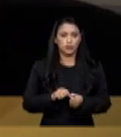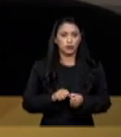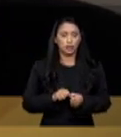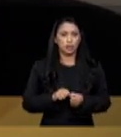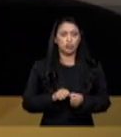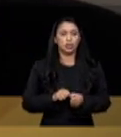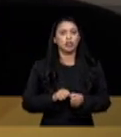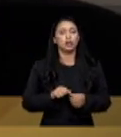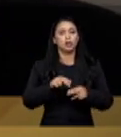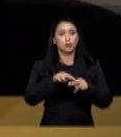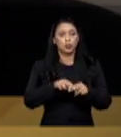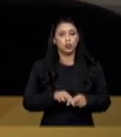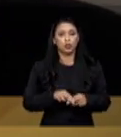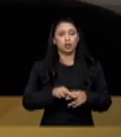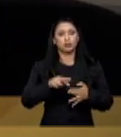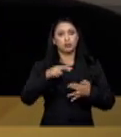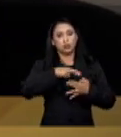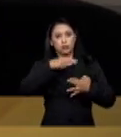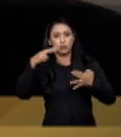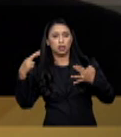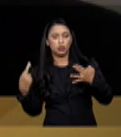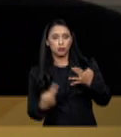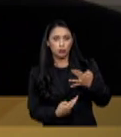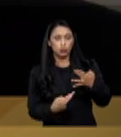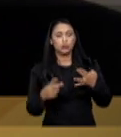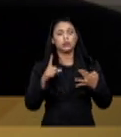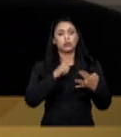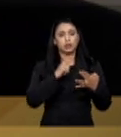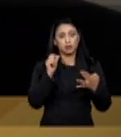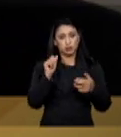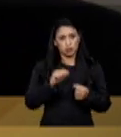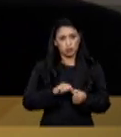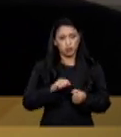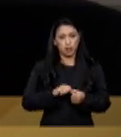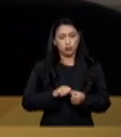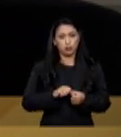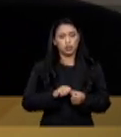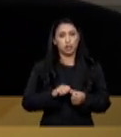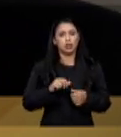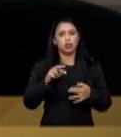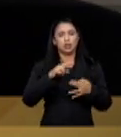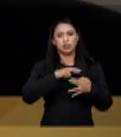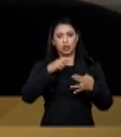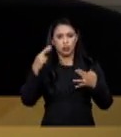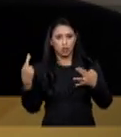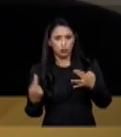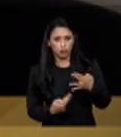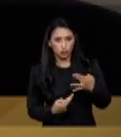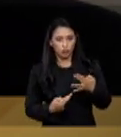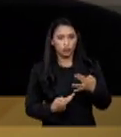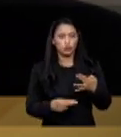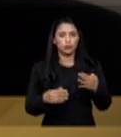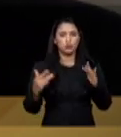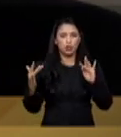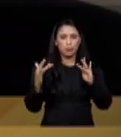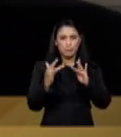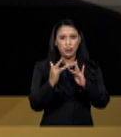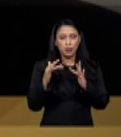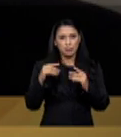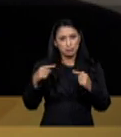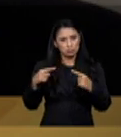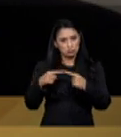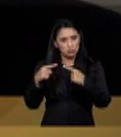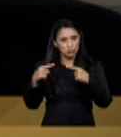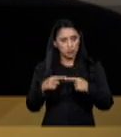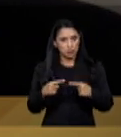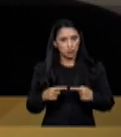dos recursos contra ela interpostos. São recursos que, nada obstante estejam correlacionados,